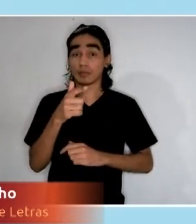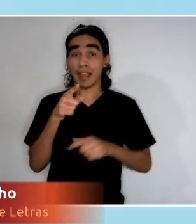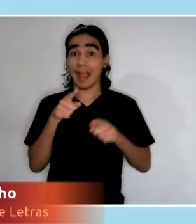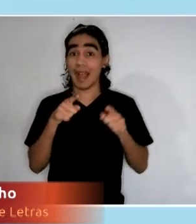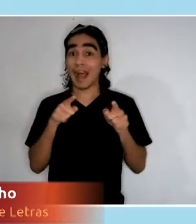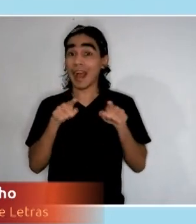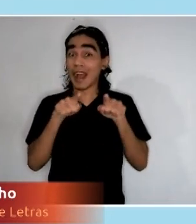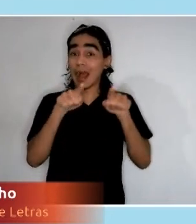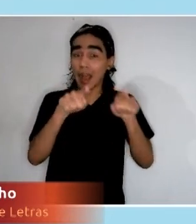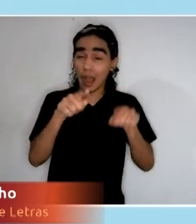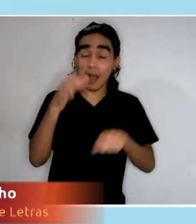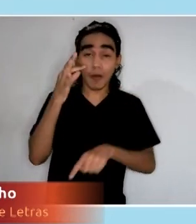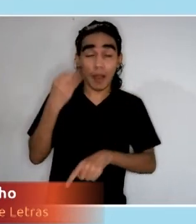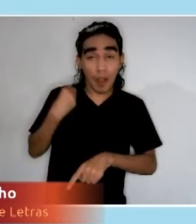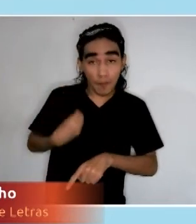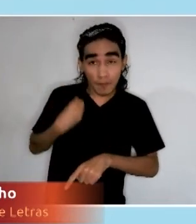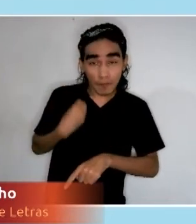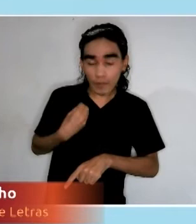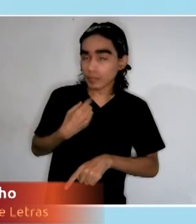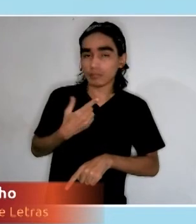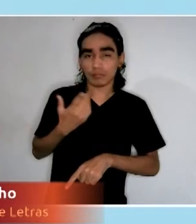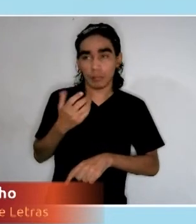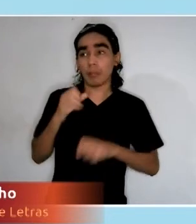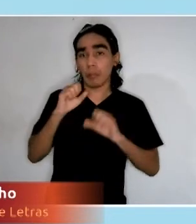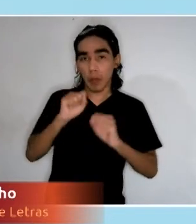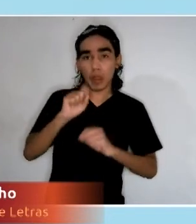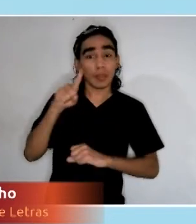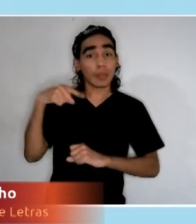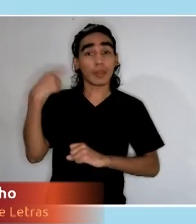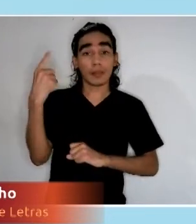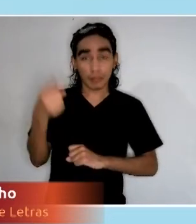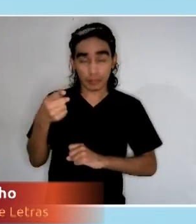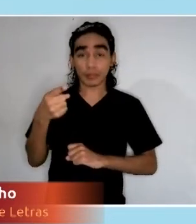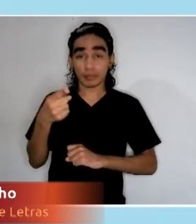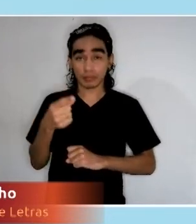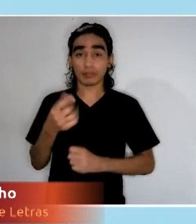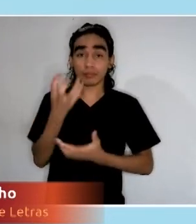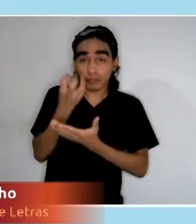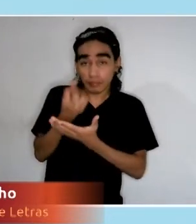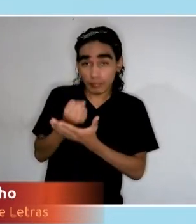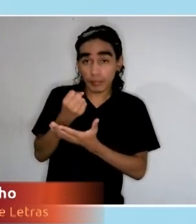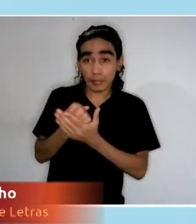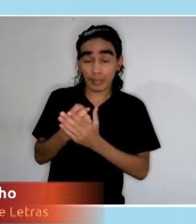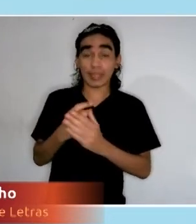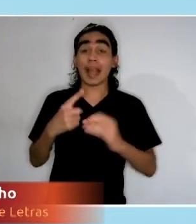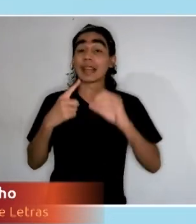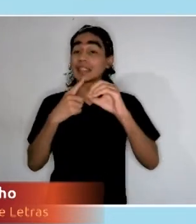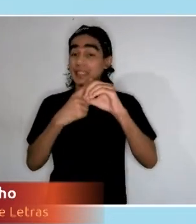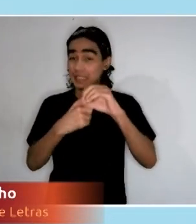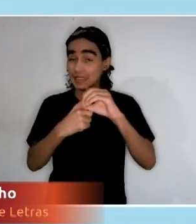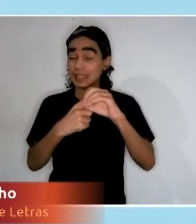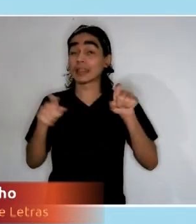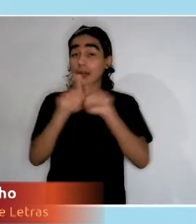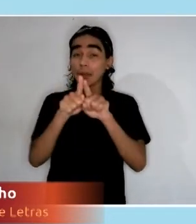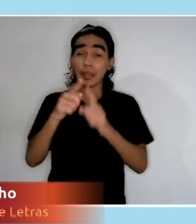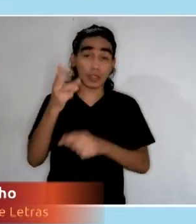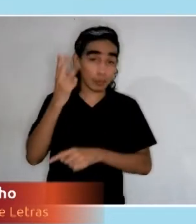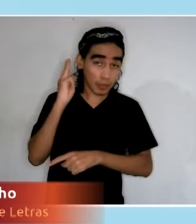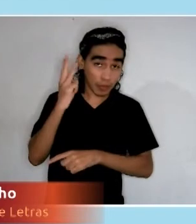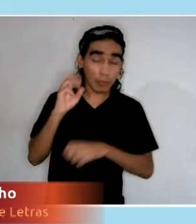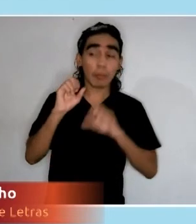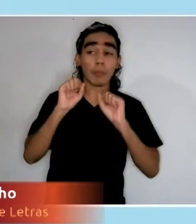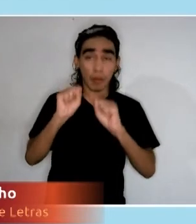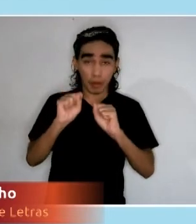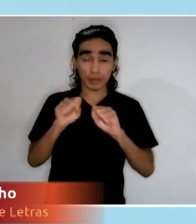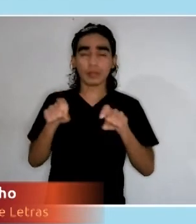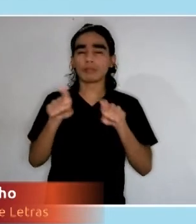dia e horário, em formato de podcast, nos perfis da Rádio Universitária no Deezer e no Spotify, e pode também, claro, assistir ao